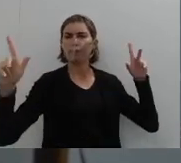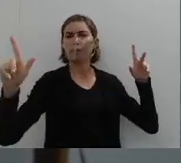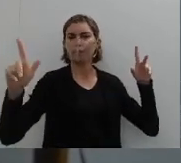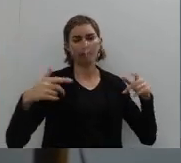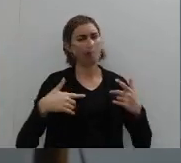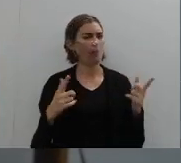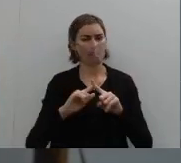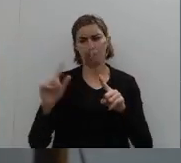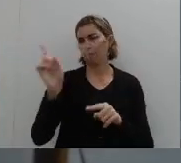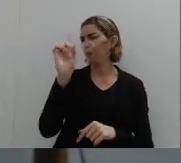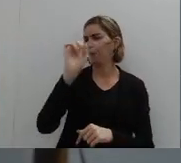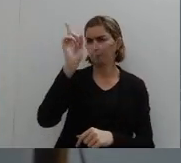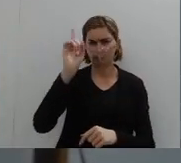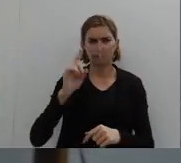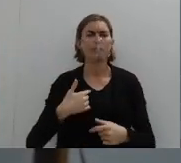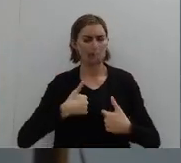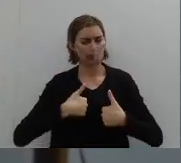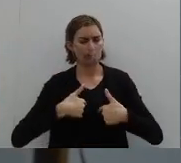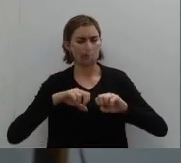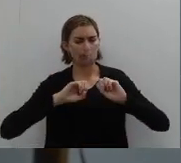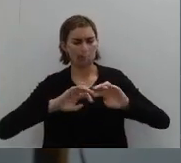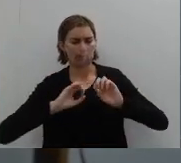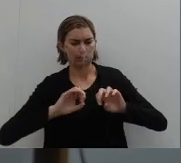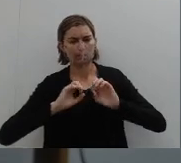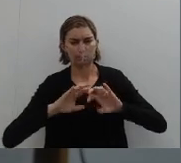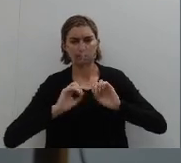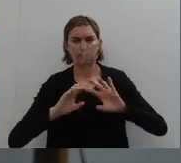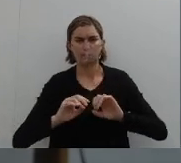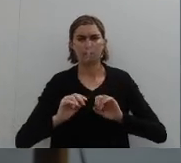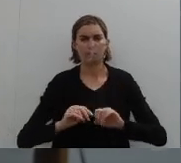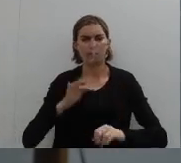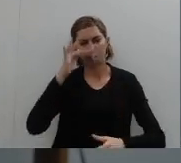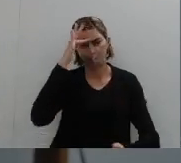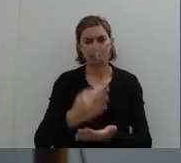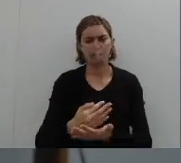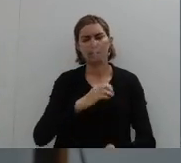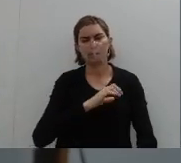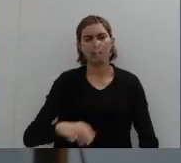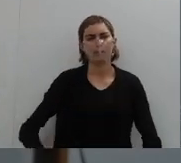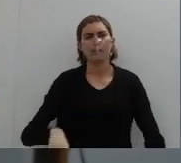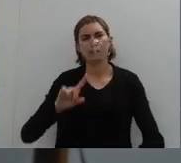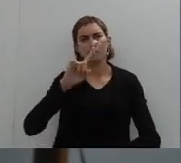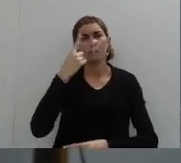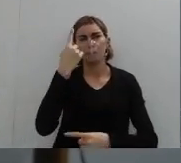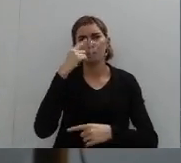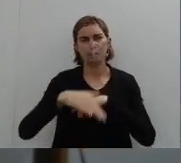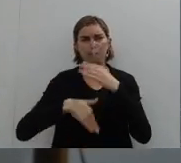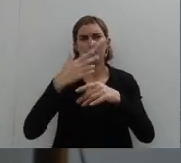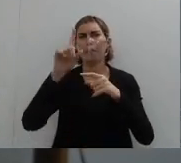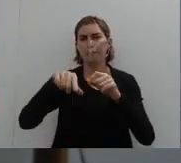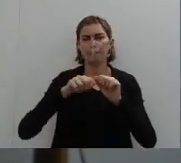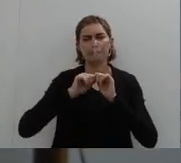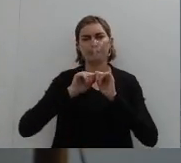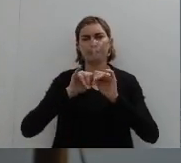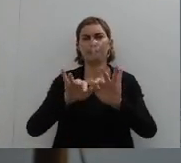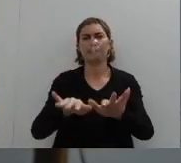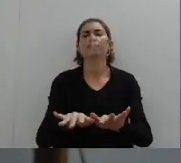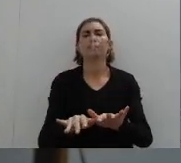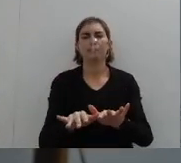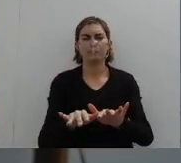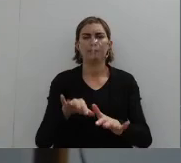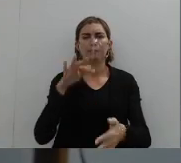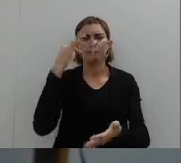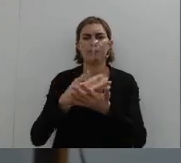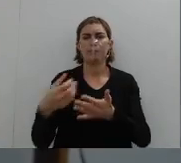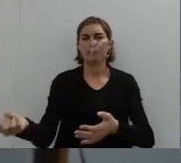Ah, mas não tem problema. Eu vou difundir a fé cristã. Então, um dos processos ideológicos era difundir a fé cristã